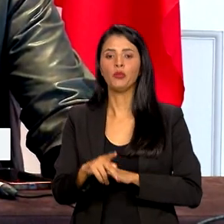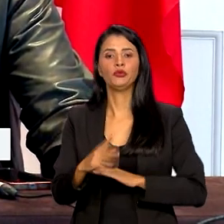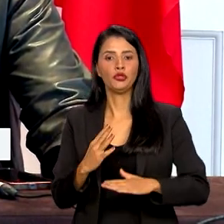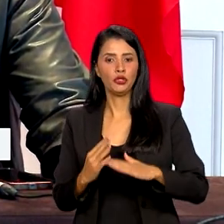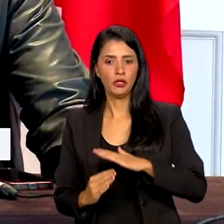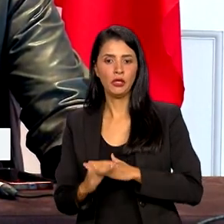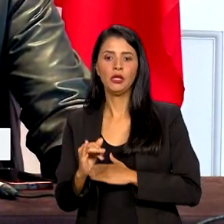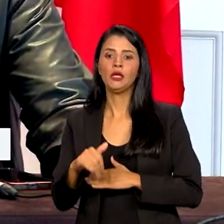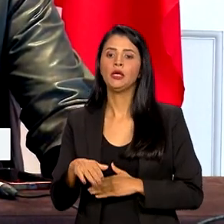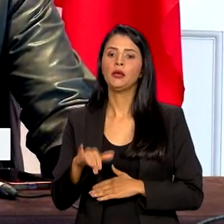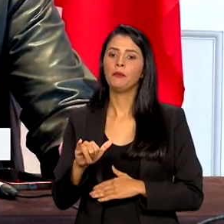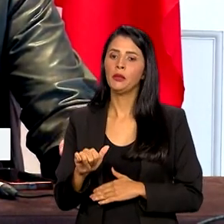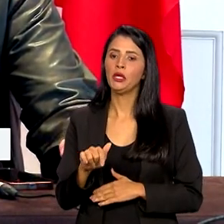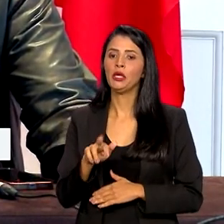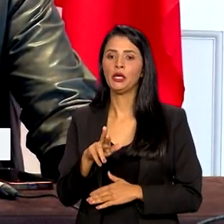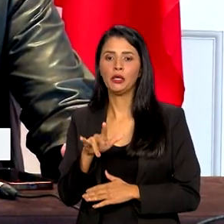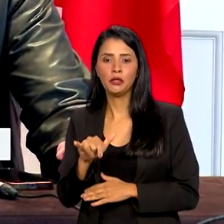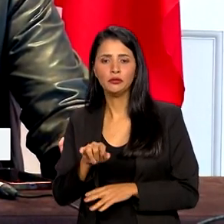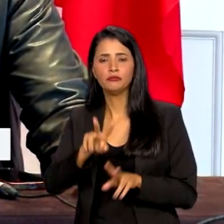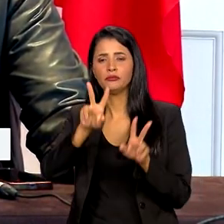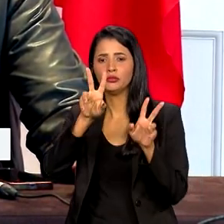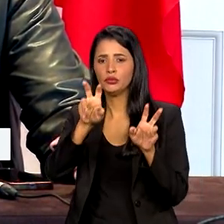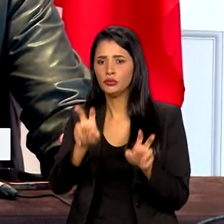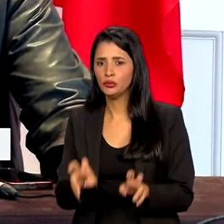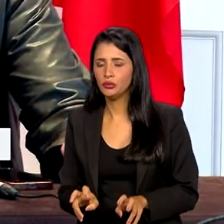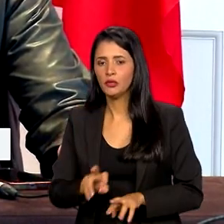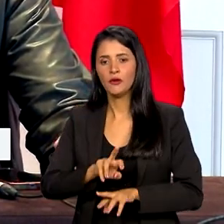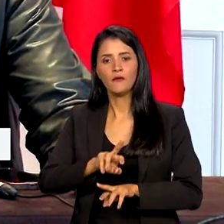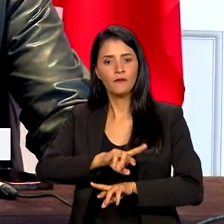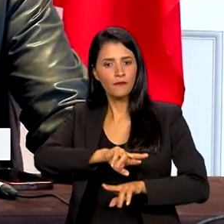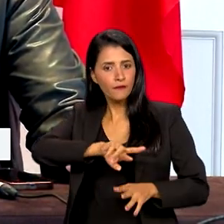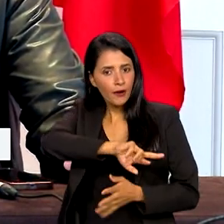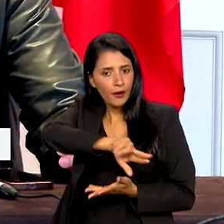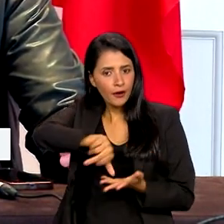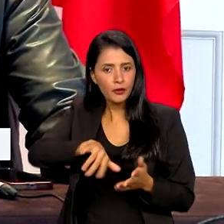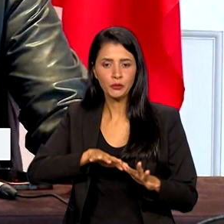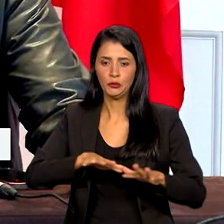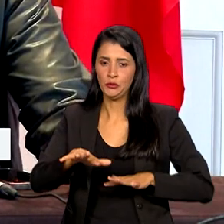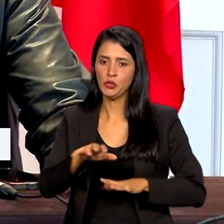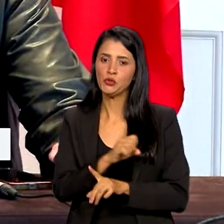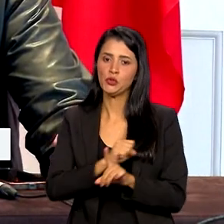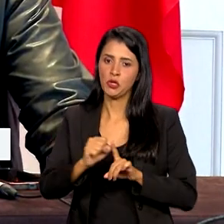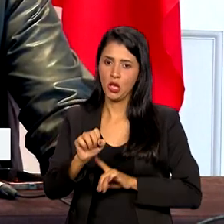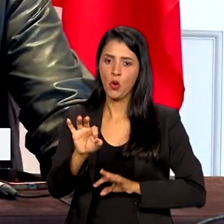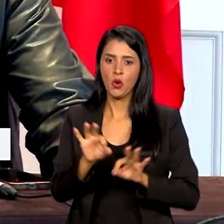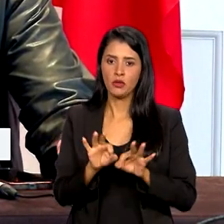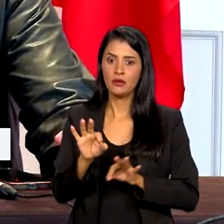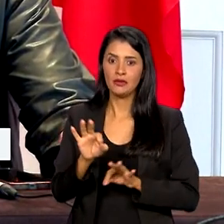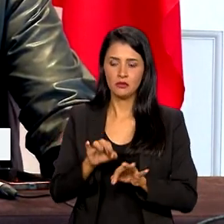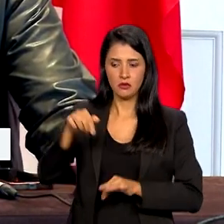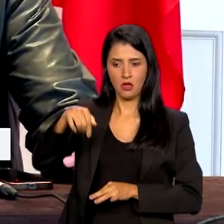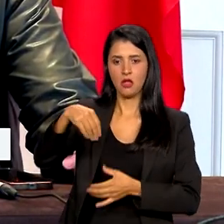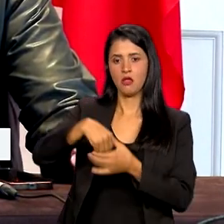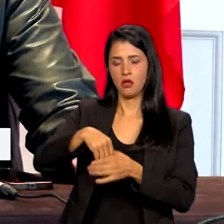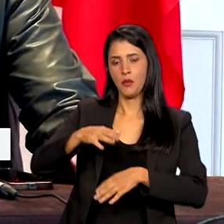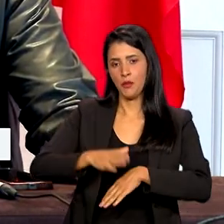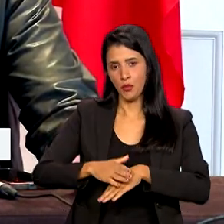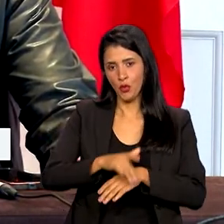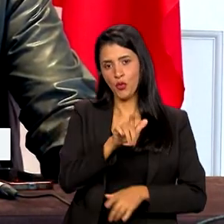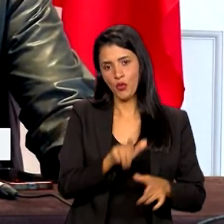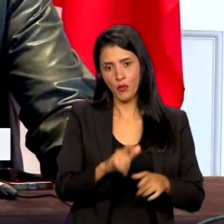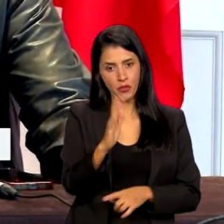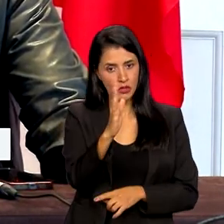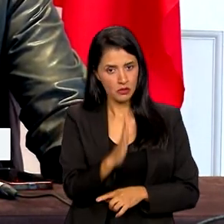entidades de vários temas dos movimentos sociais que aqui estão organizados por brasileiros e